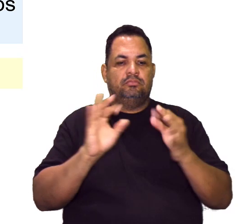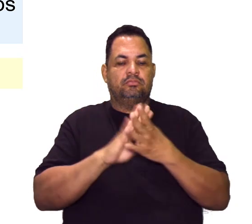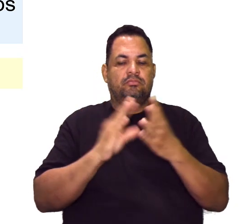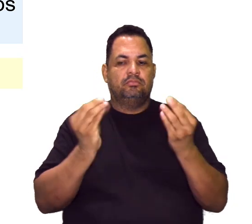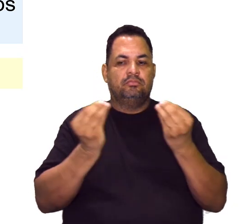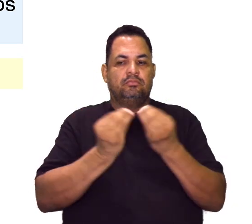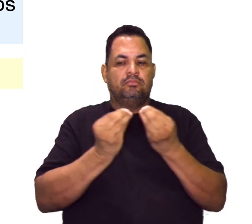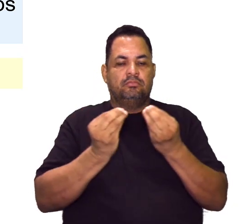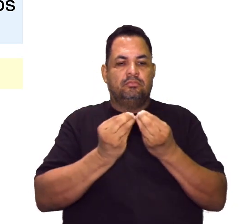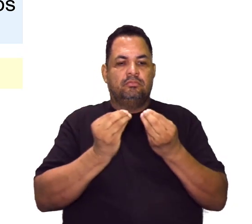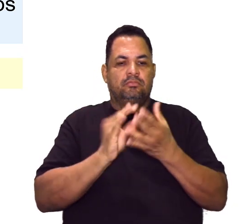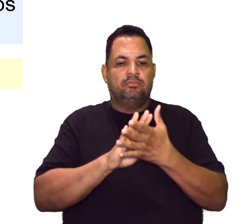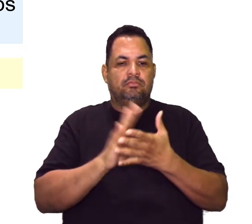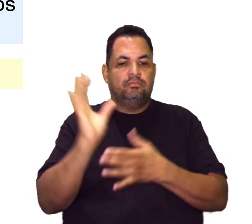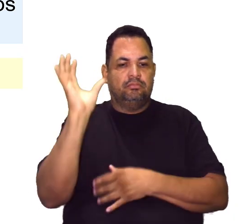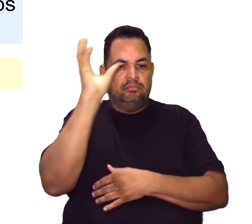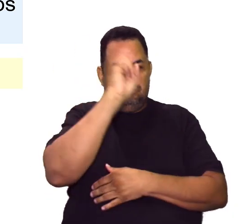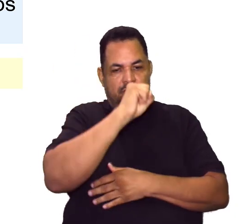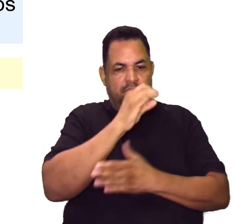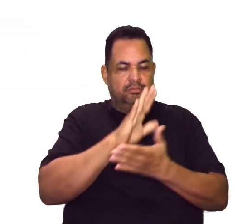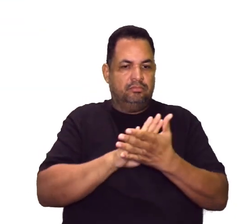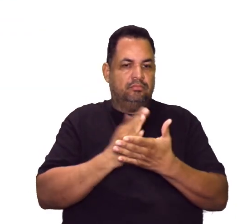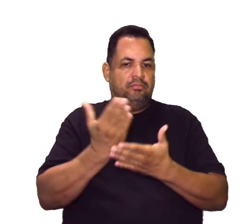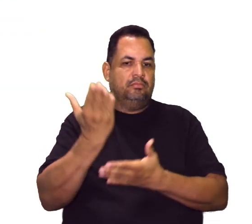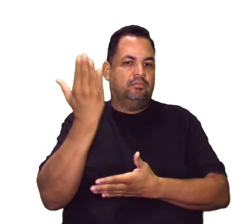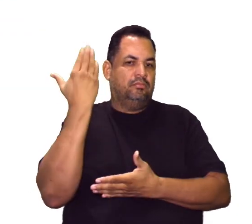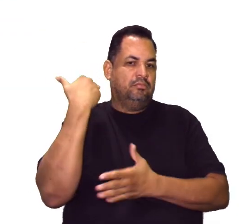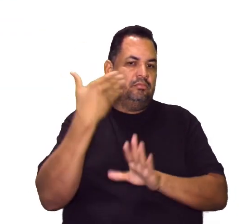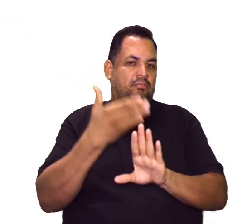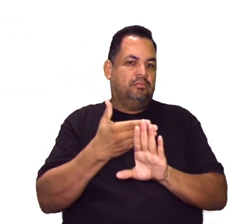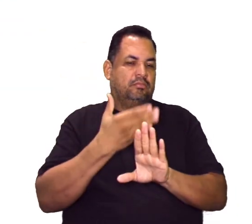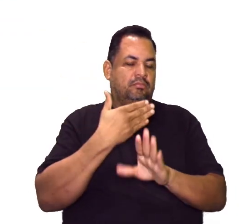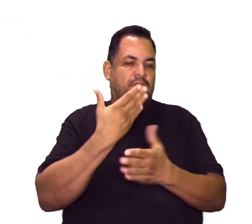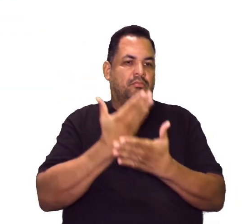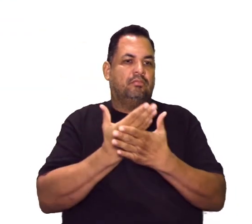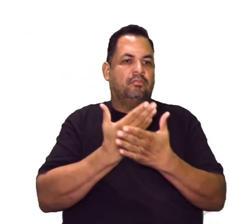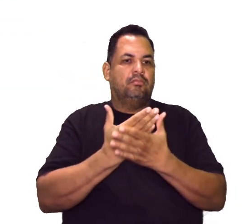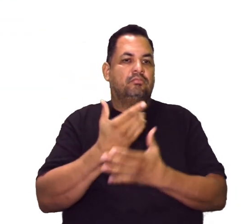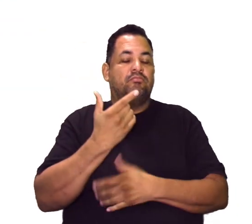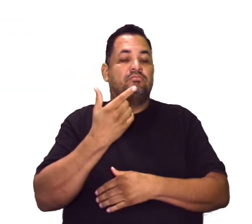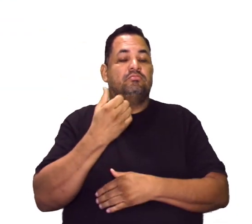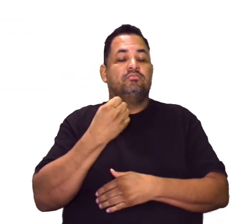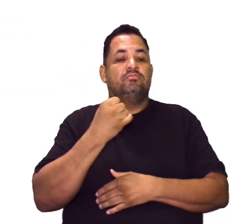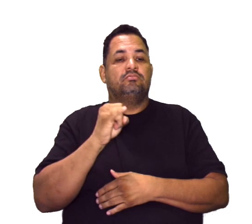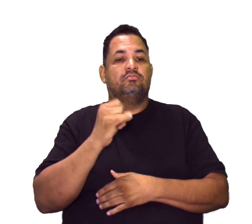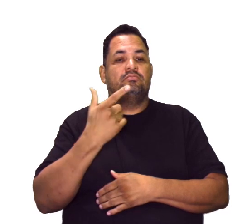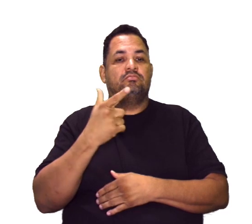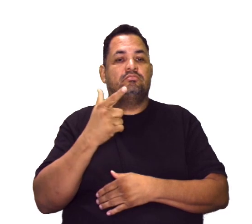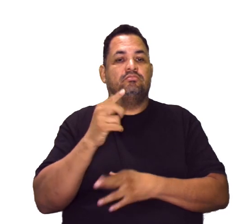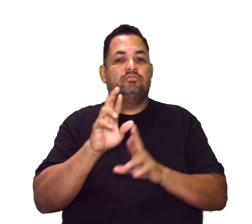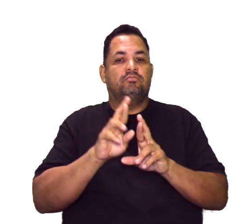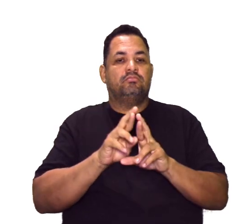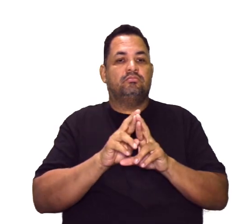que você aprendeu na última aula. Se não houver diferença